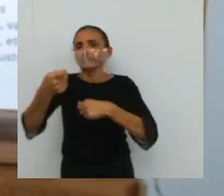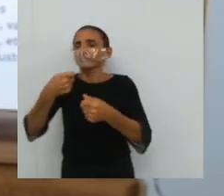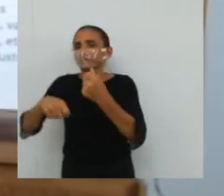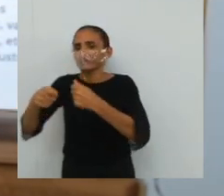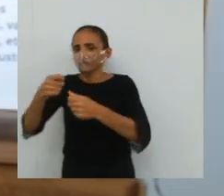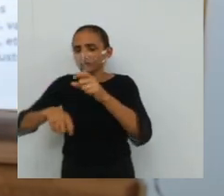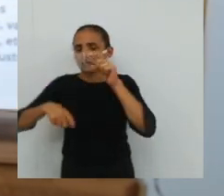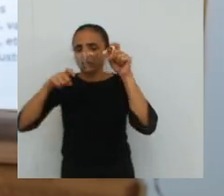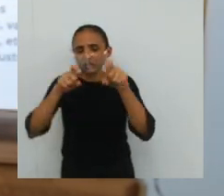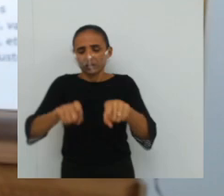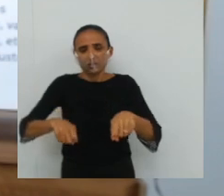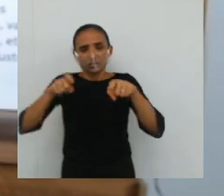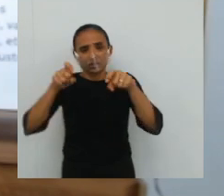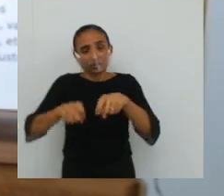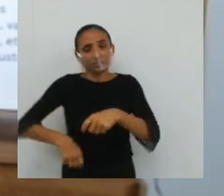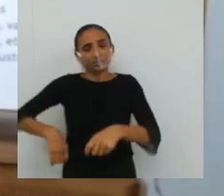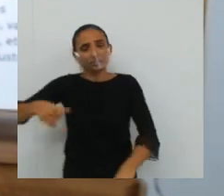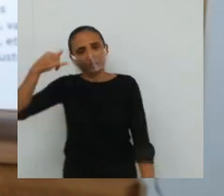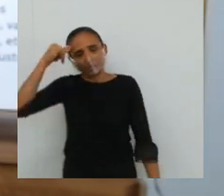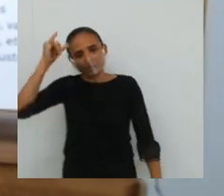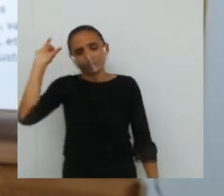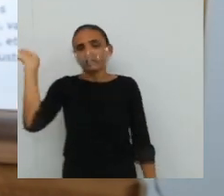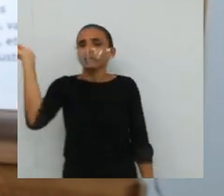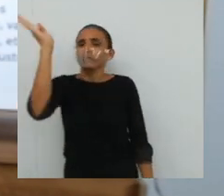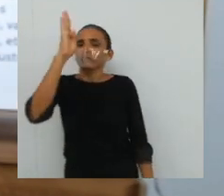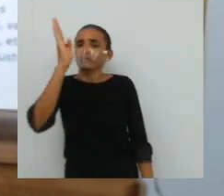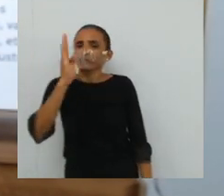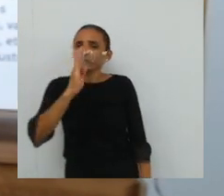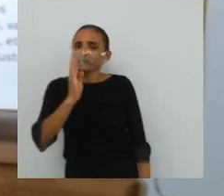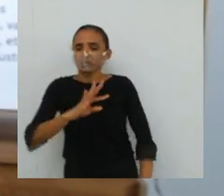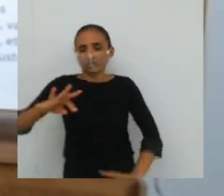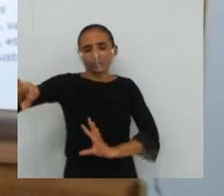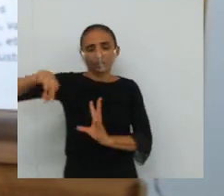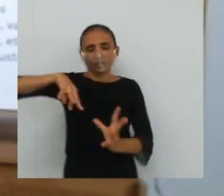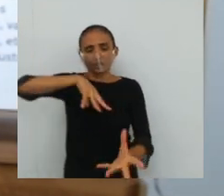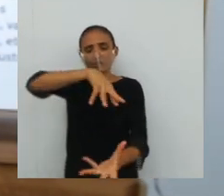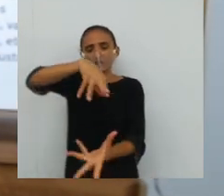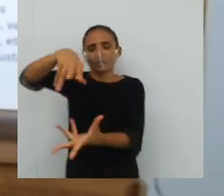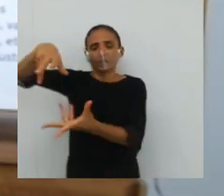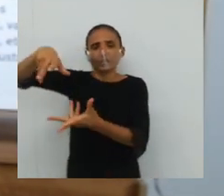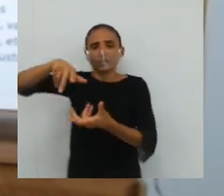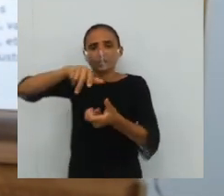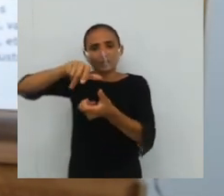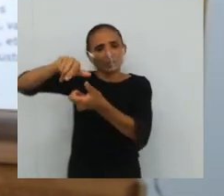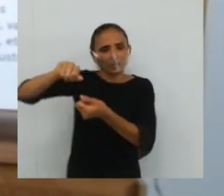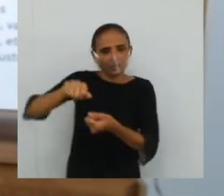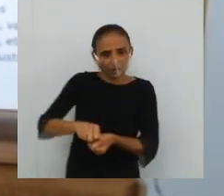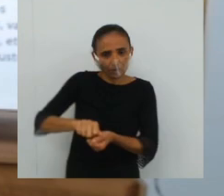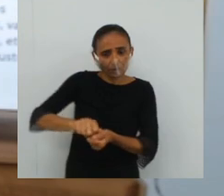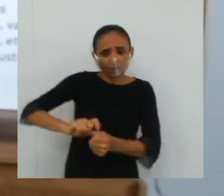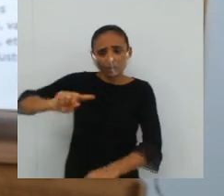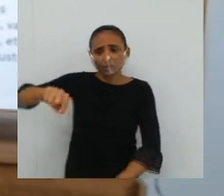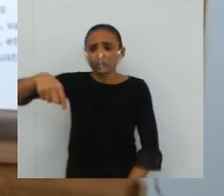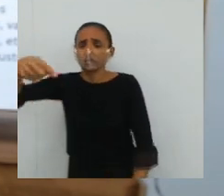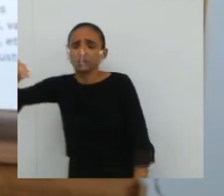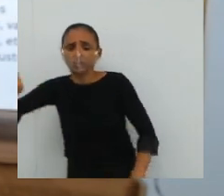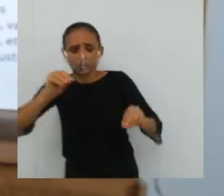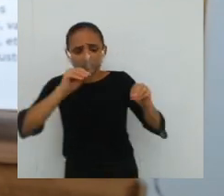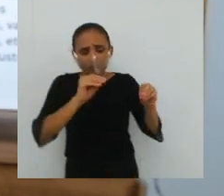agropecuária brasileira e do mundo. Tá? Então, ela é muito voltada ao quê? Ao mercado externo, atender